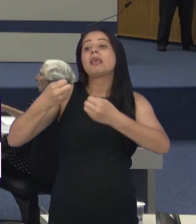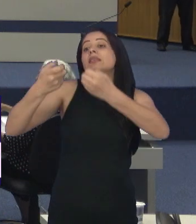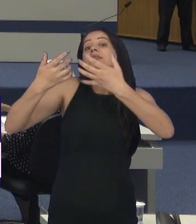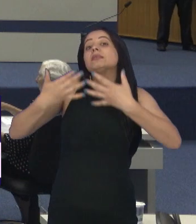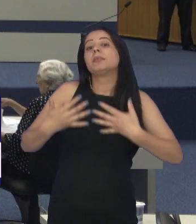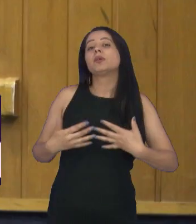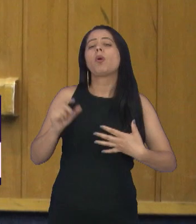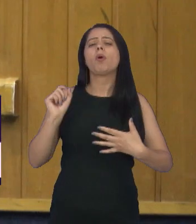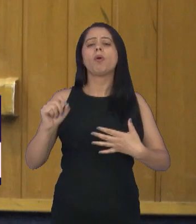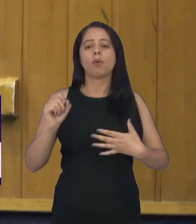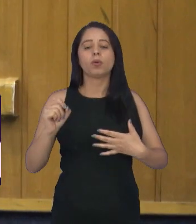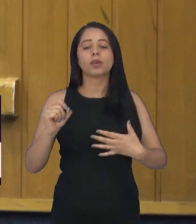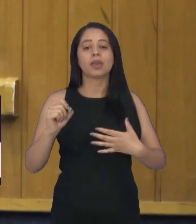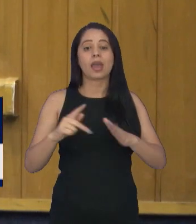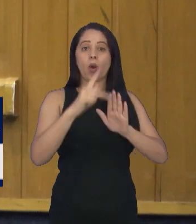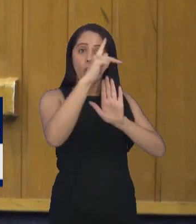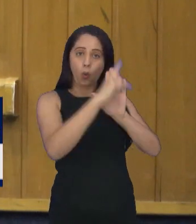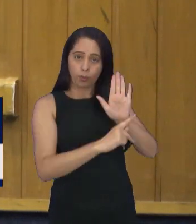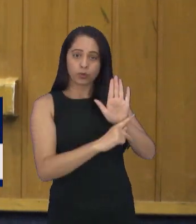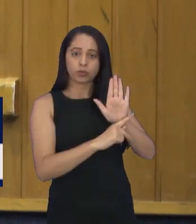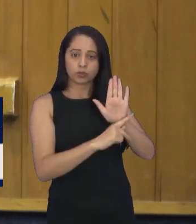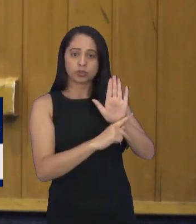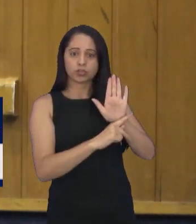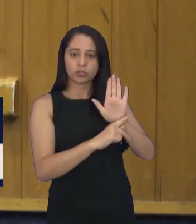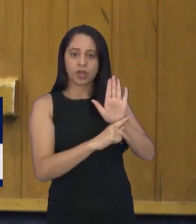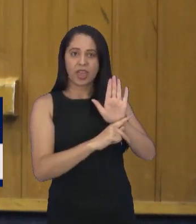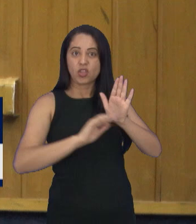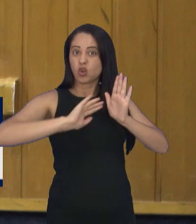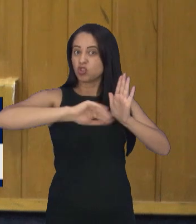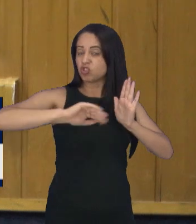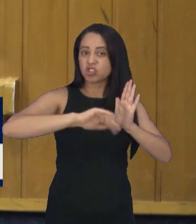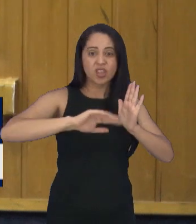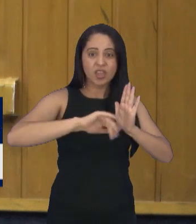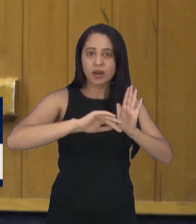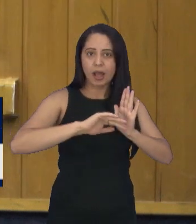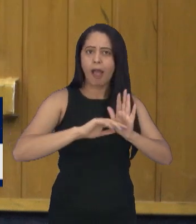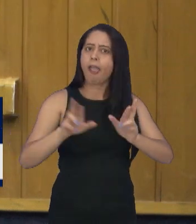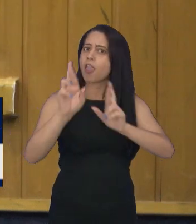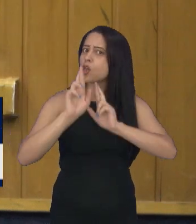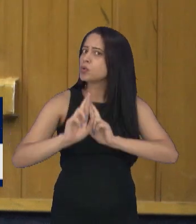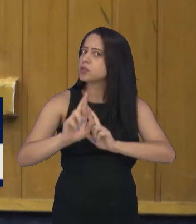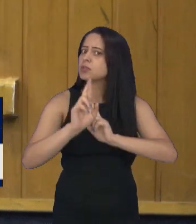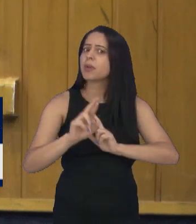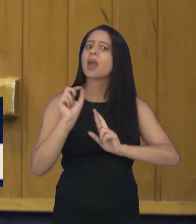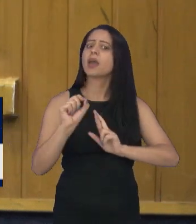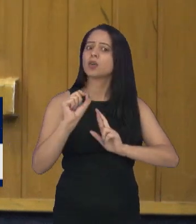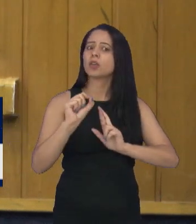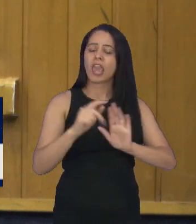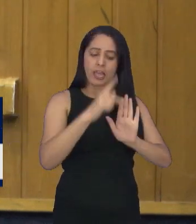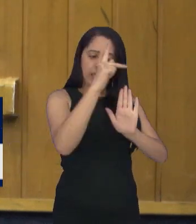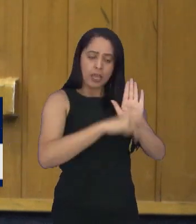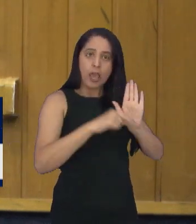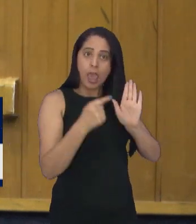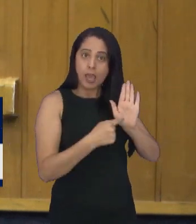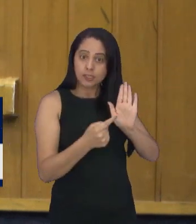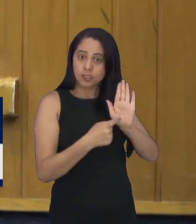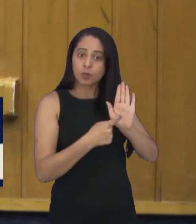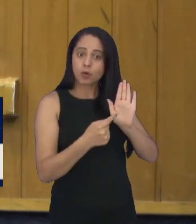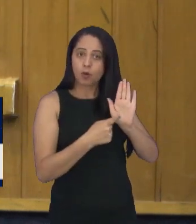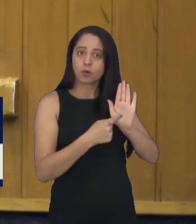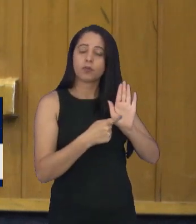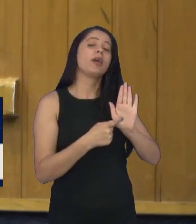que o projeto seria retirado. Eu espero que esse projeto da